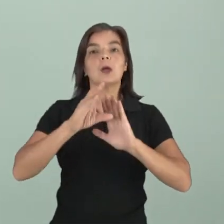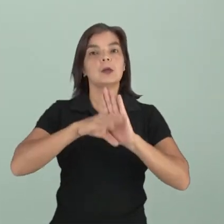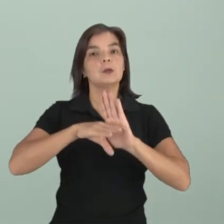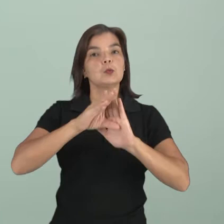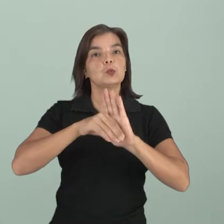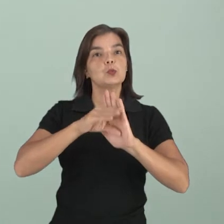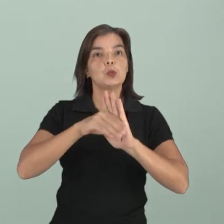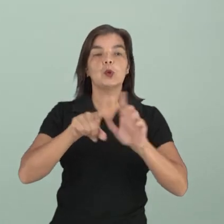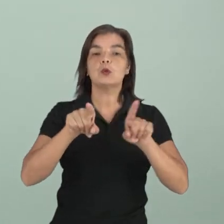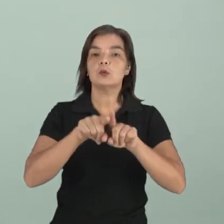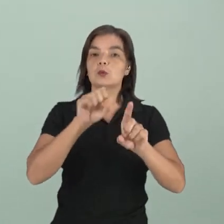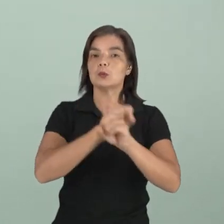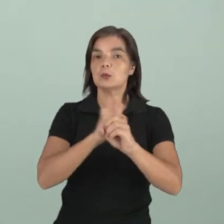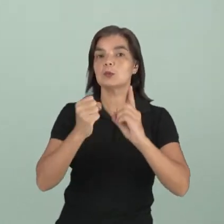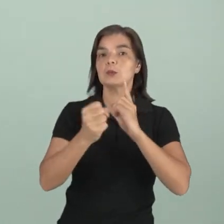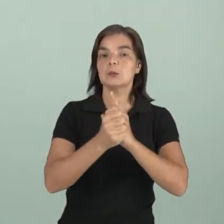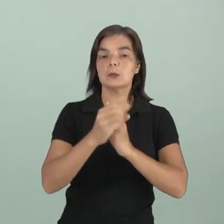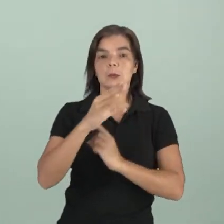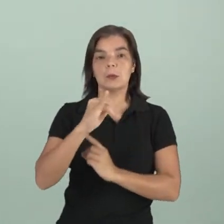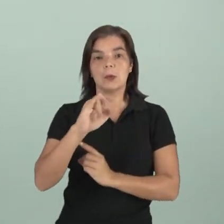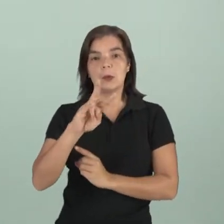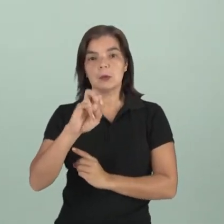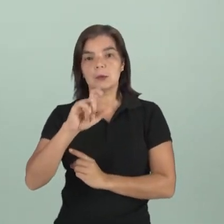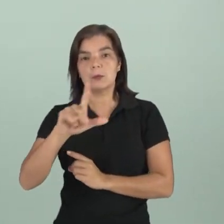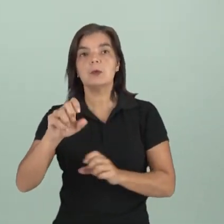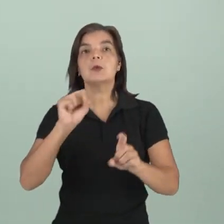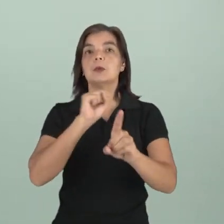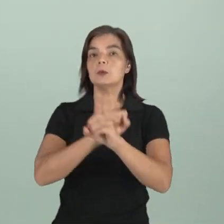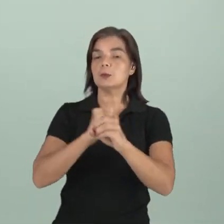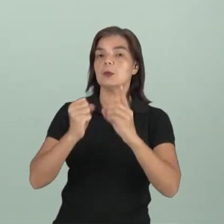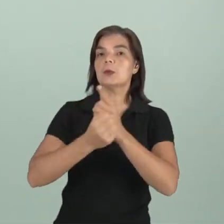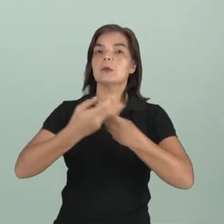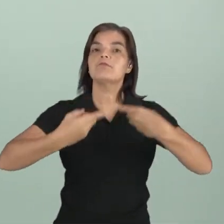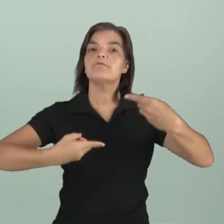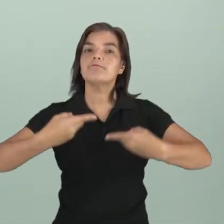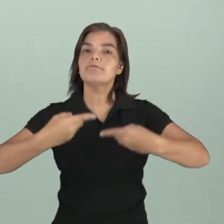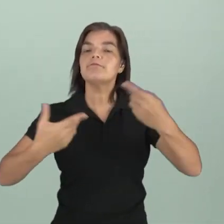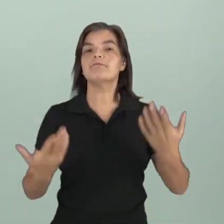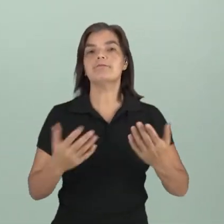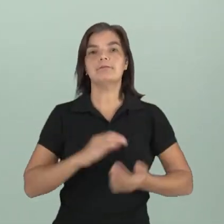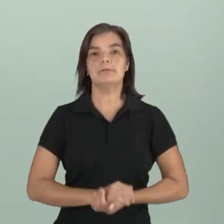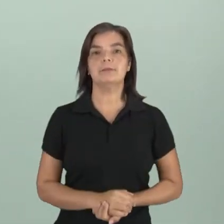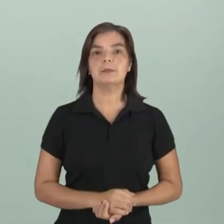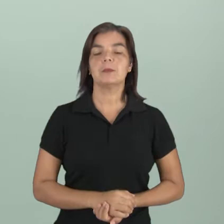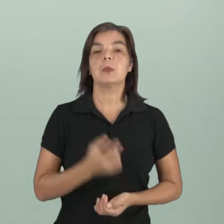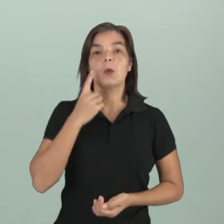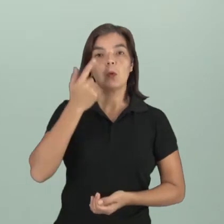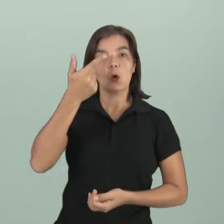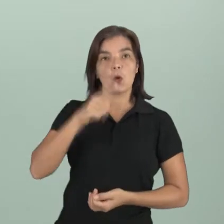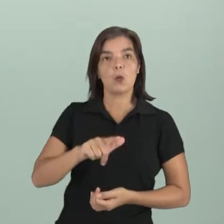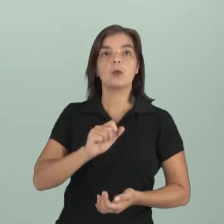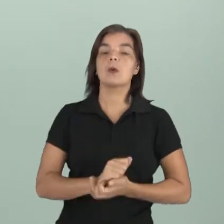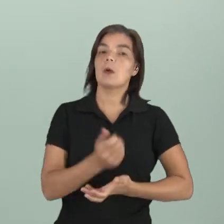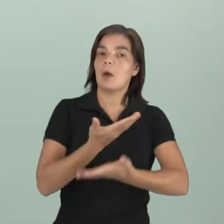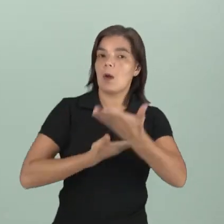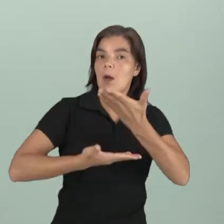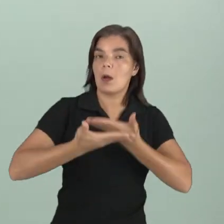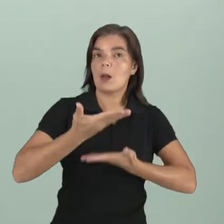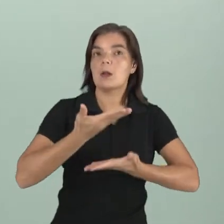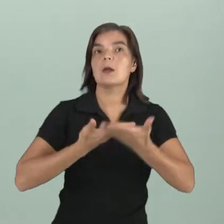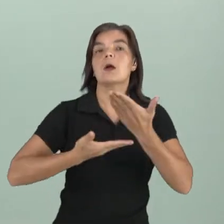relação entre os conceitos de sociedade civil e sociedade política. Vou repetir mais uma